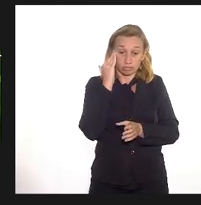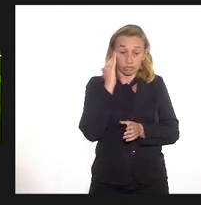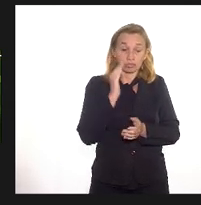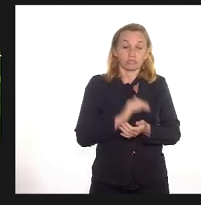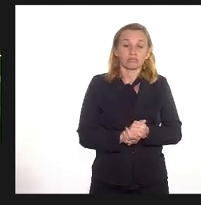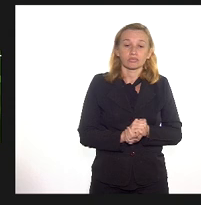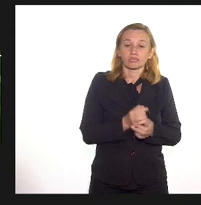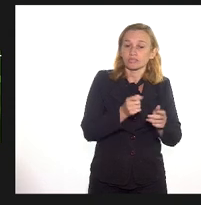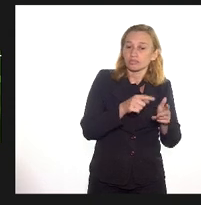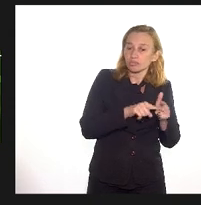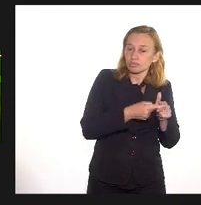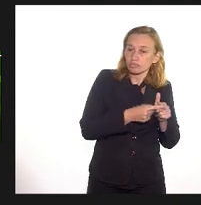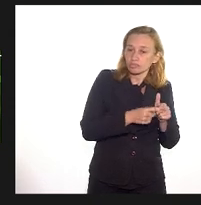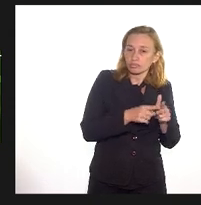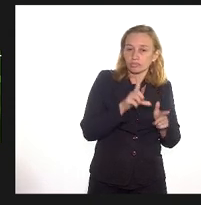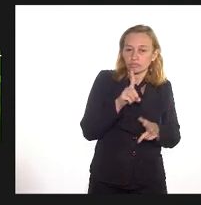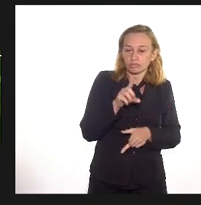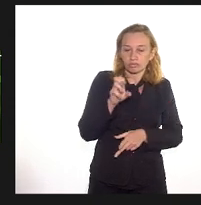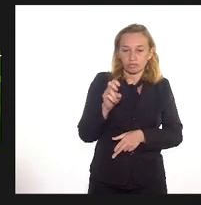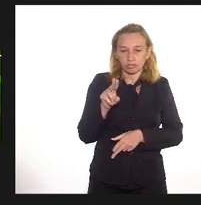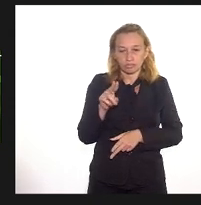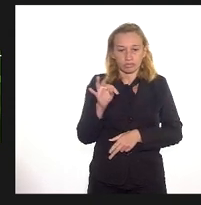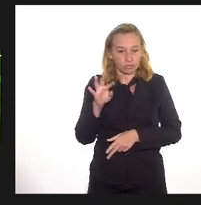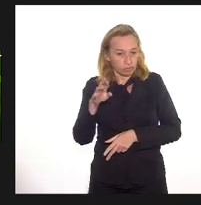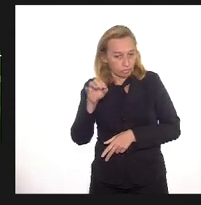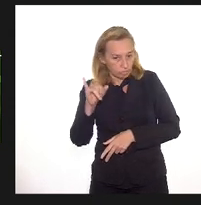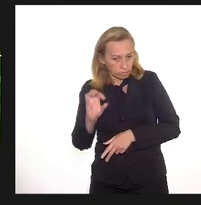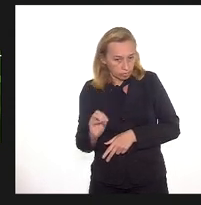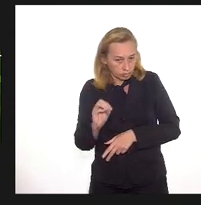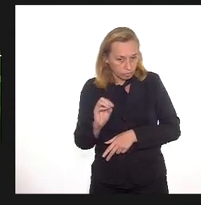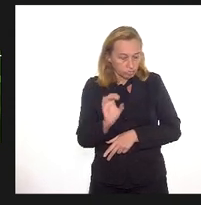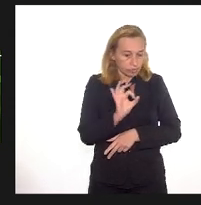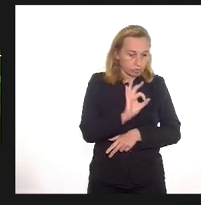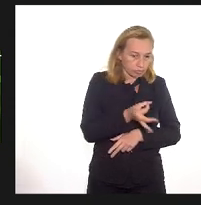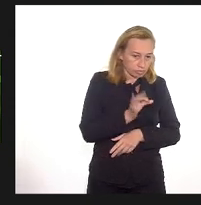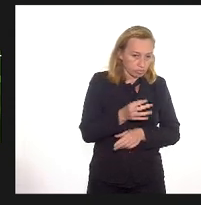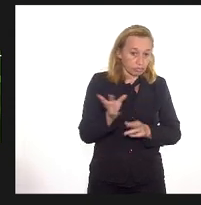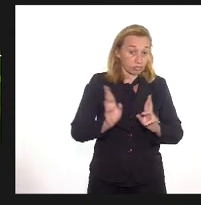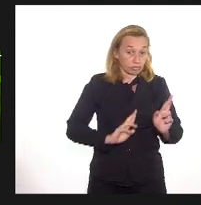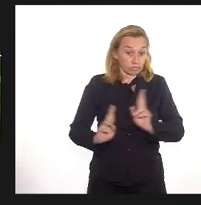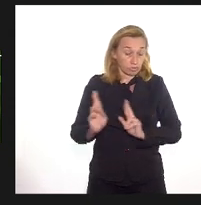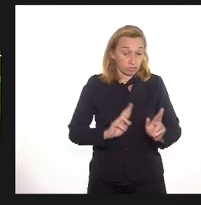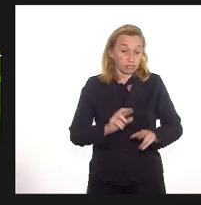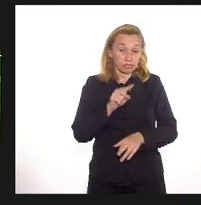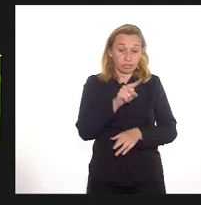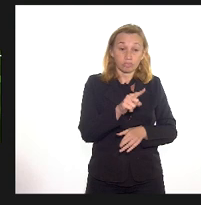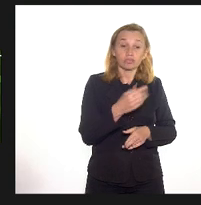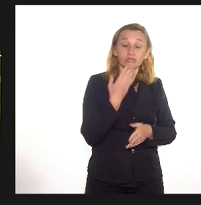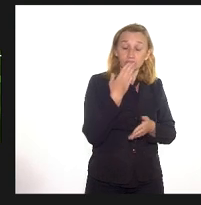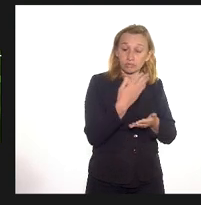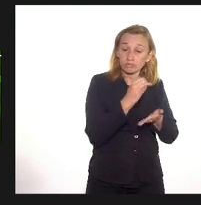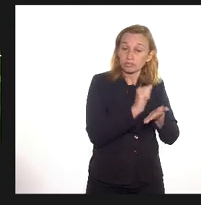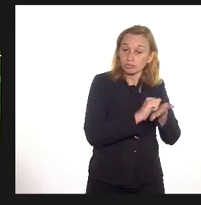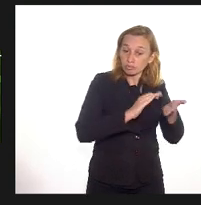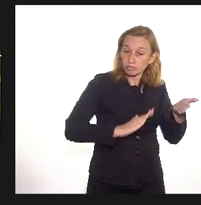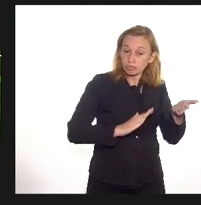pela regulação, dedutíveis, desde que, claro, diretamente relacionados a essas atividades, né, tanto na fase de exploração